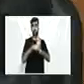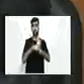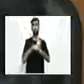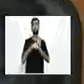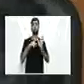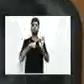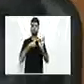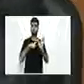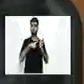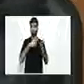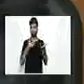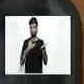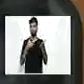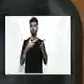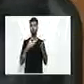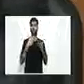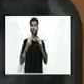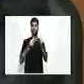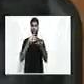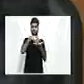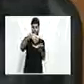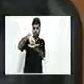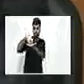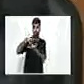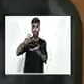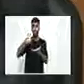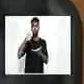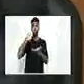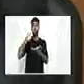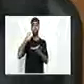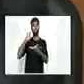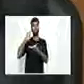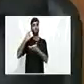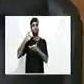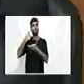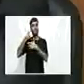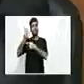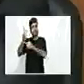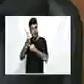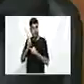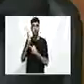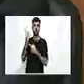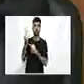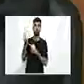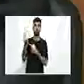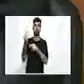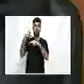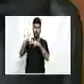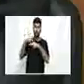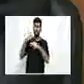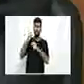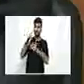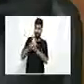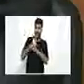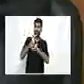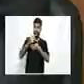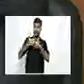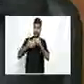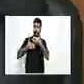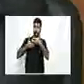tem entidade colegas que já fizeram até empréstimo infelizmente para poder ir pagando